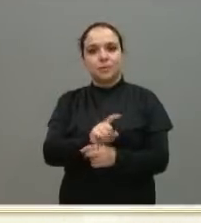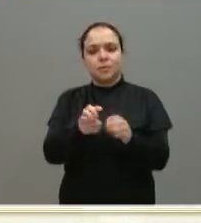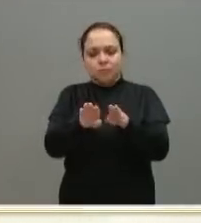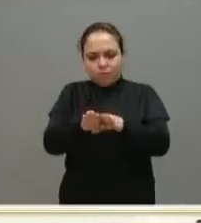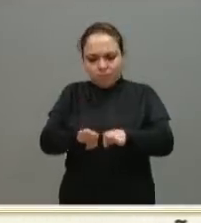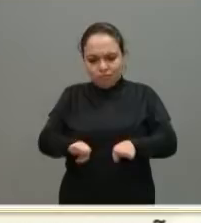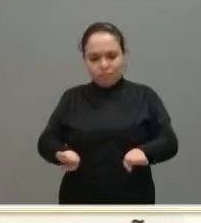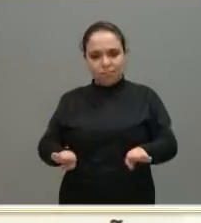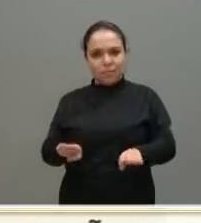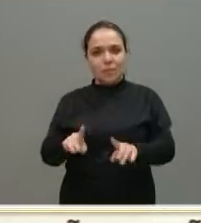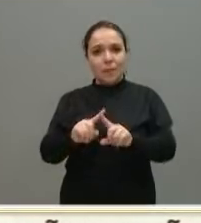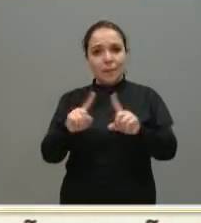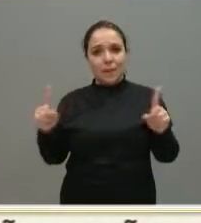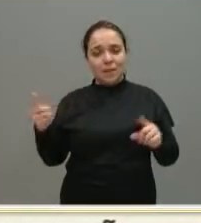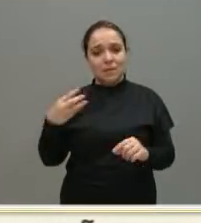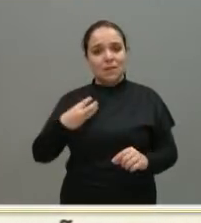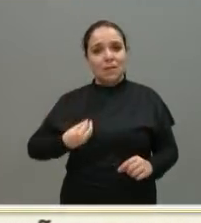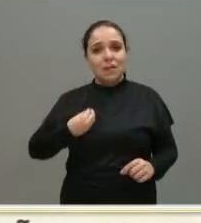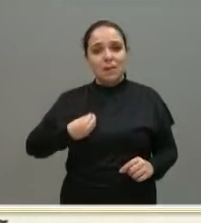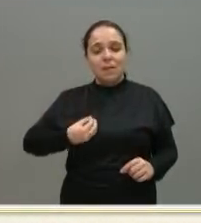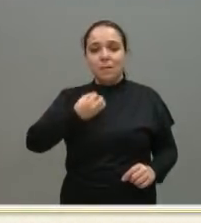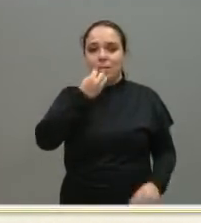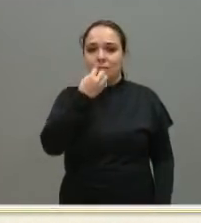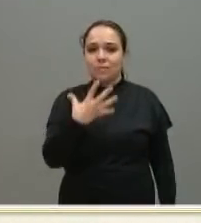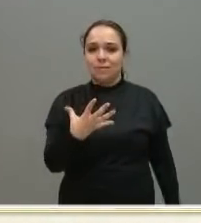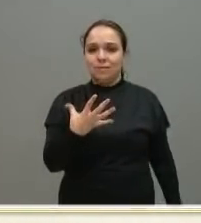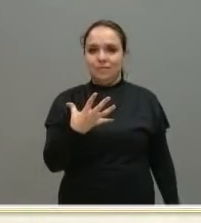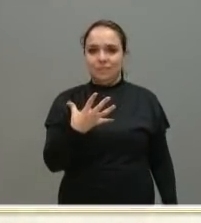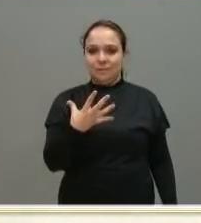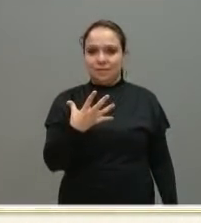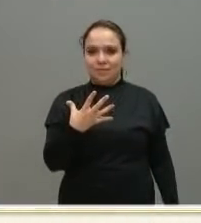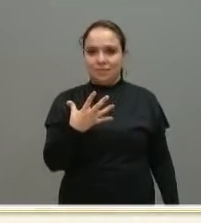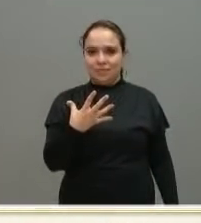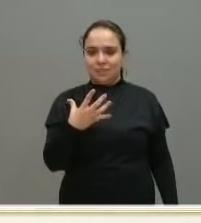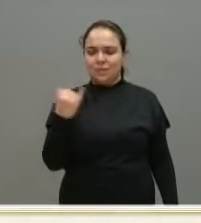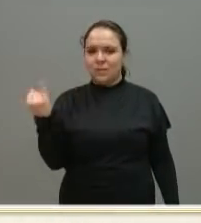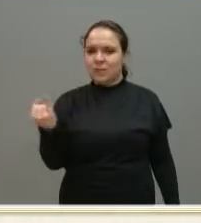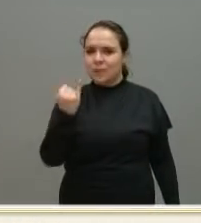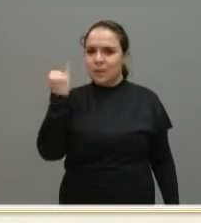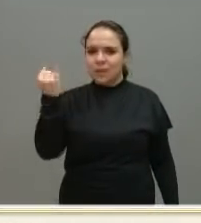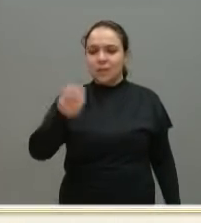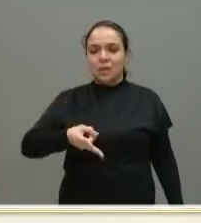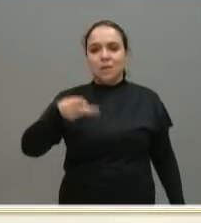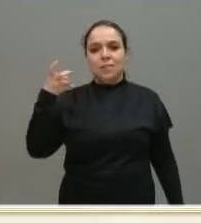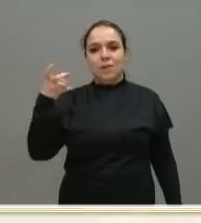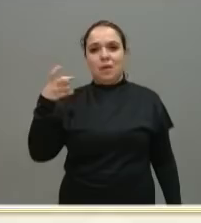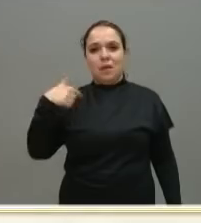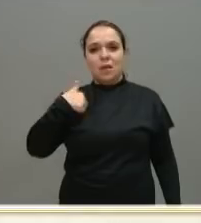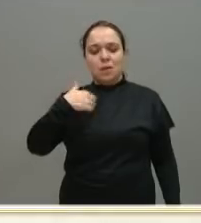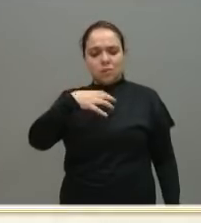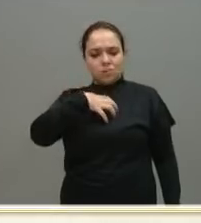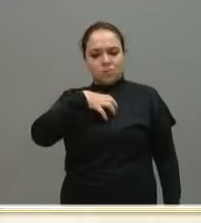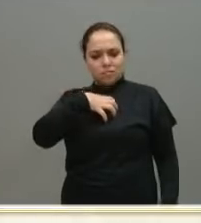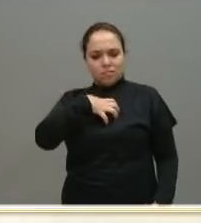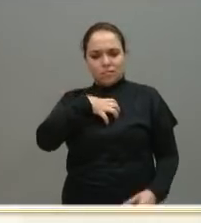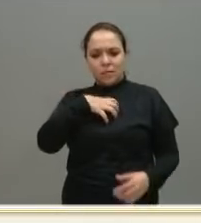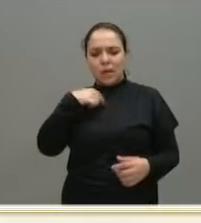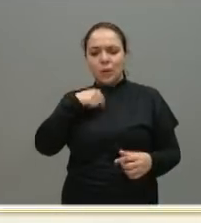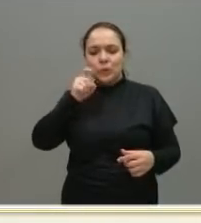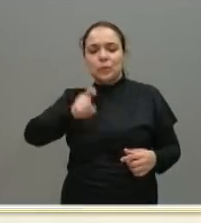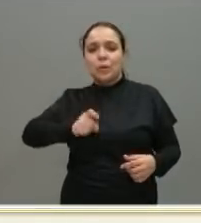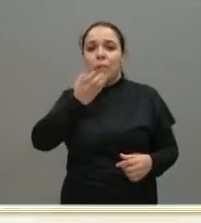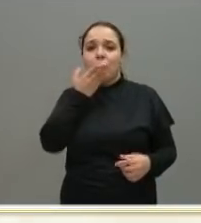boa. Quando fala de humus, primeiro é lembrar, eu sou limitado,